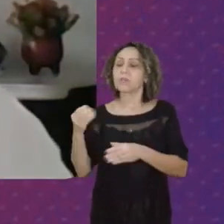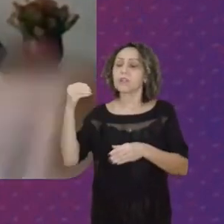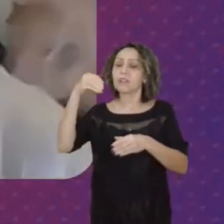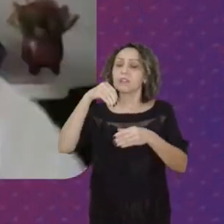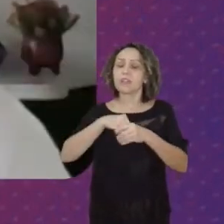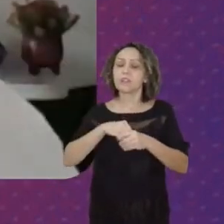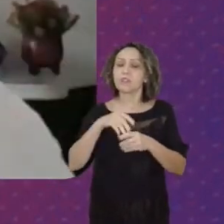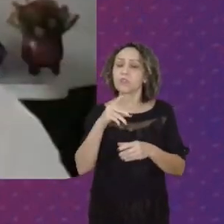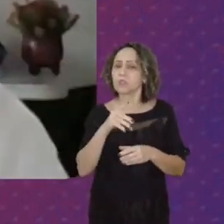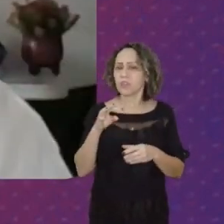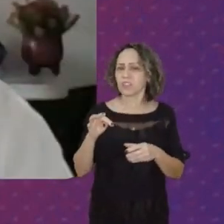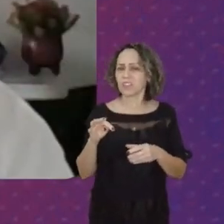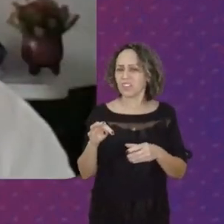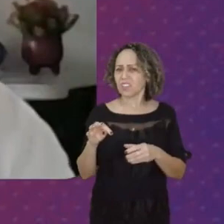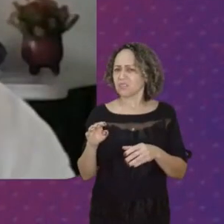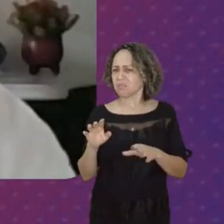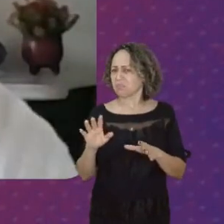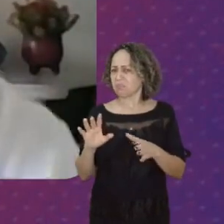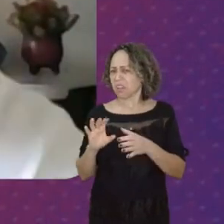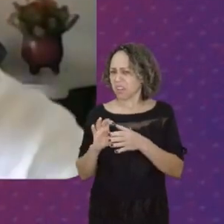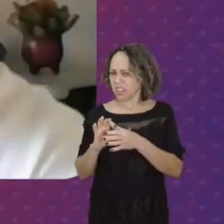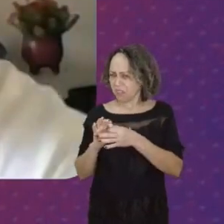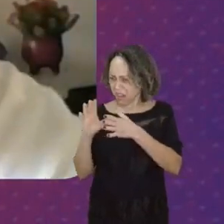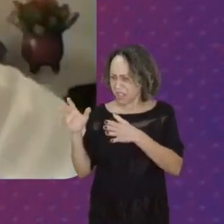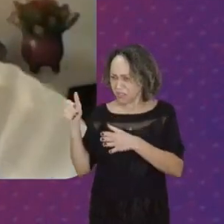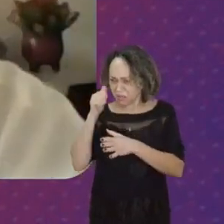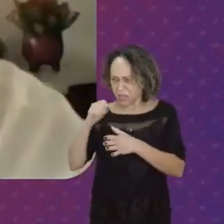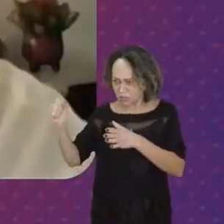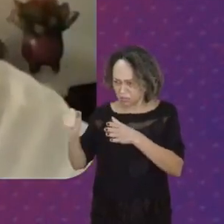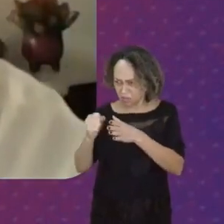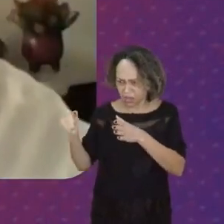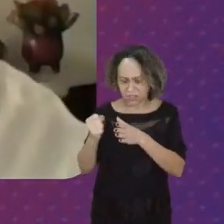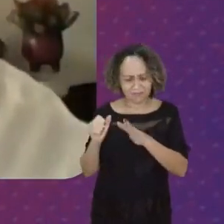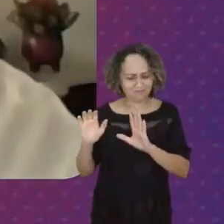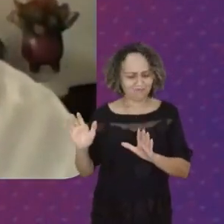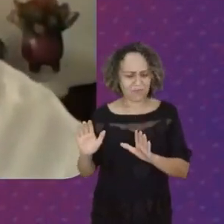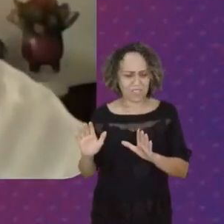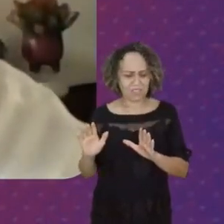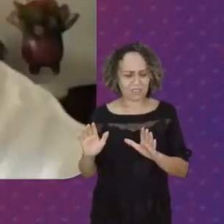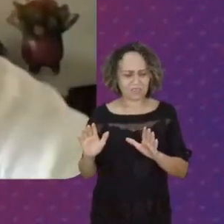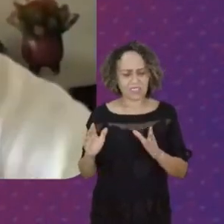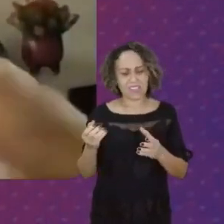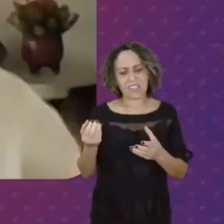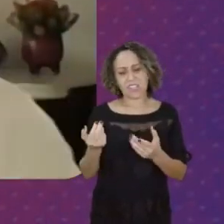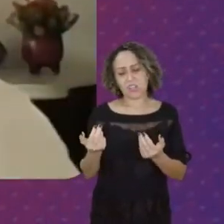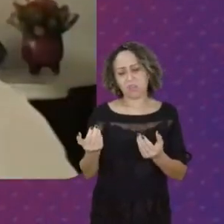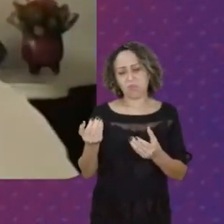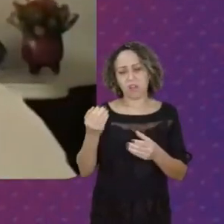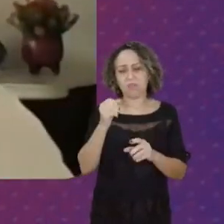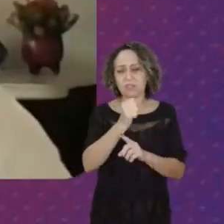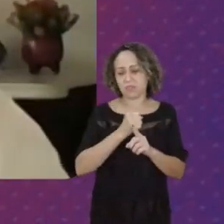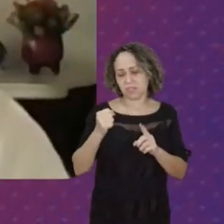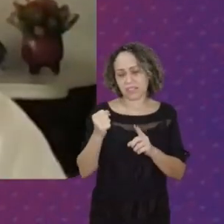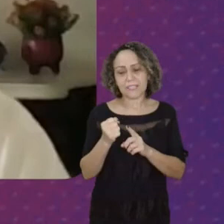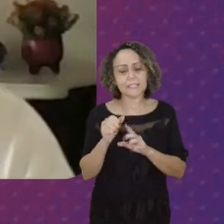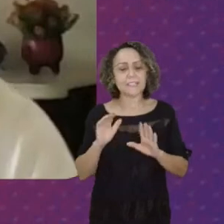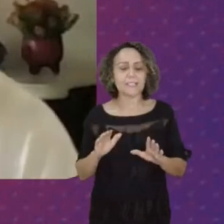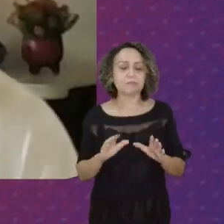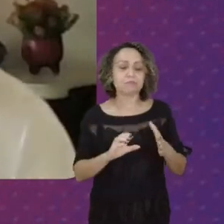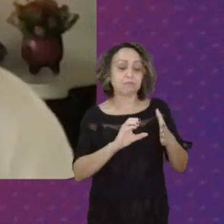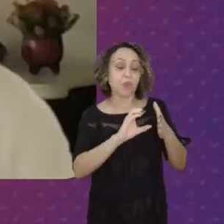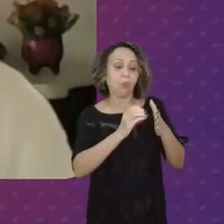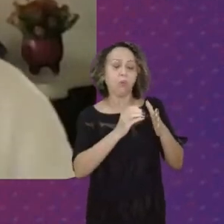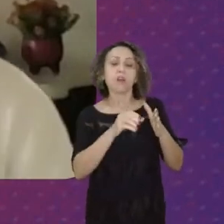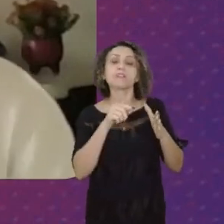estava espontaneamente aberta para as mulheres, como é na sociedade, né, gente? O partido, ele reflete...